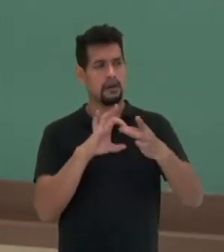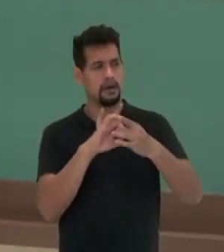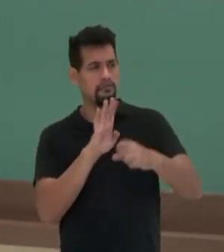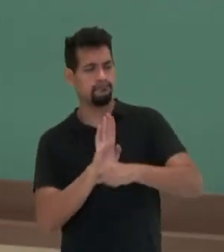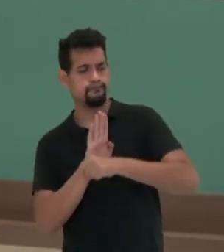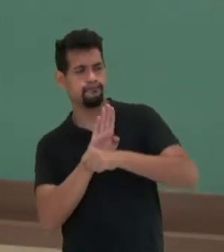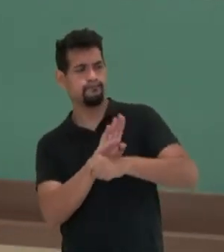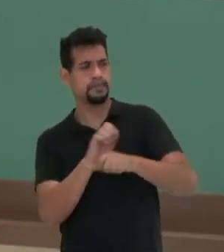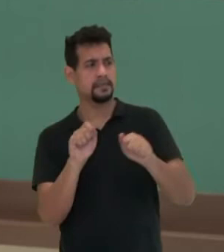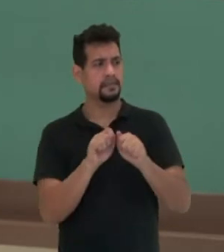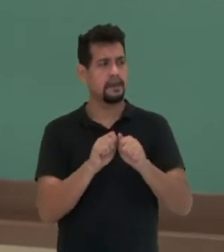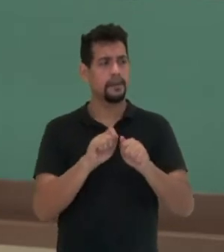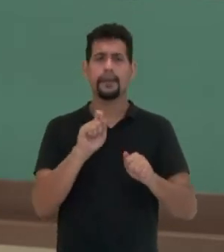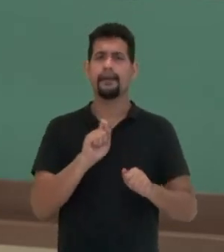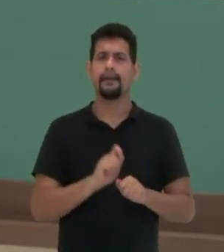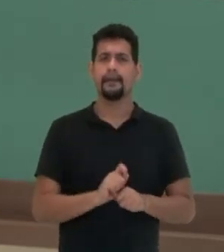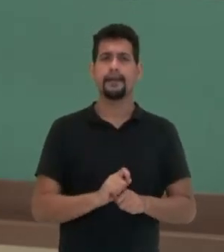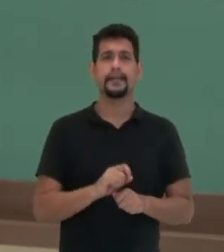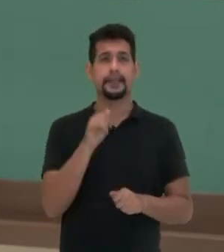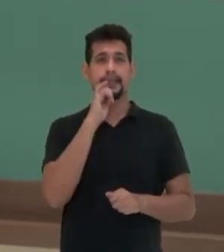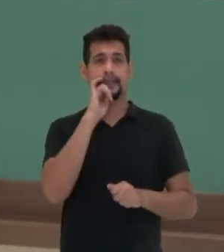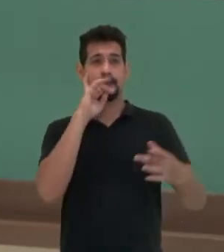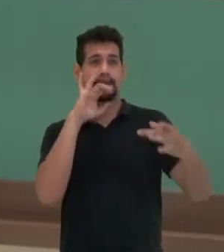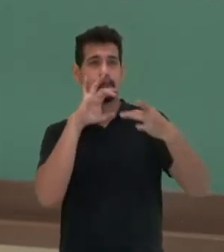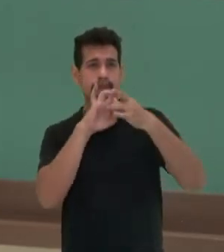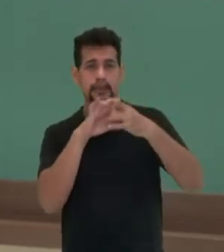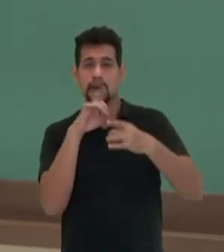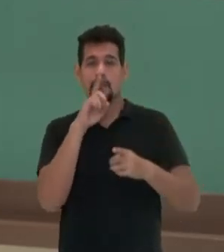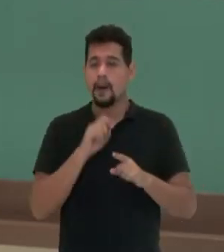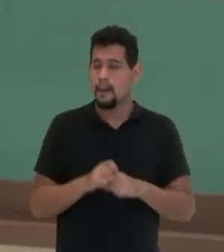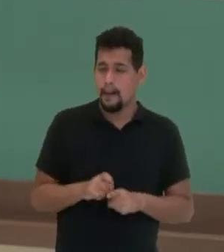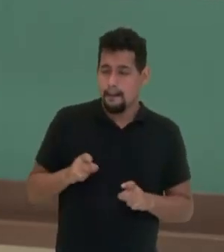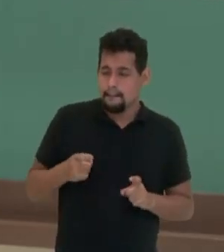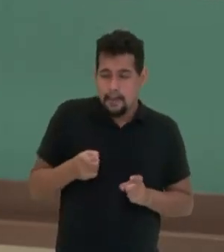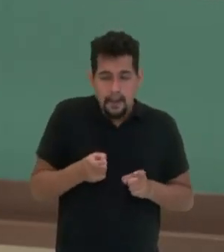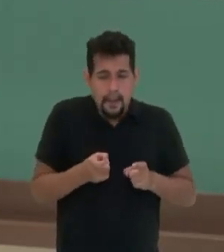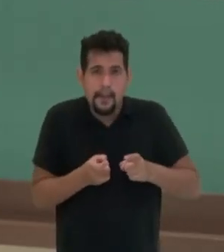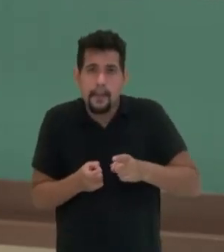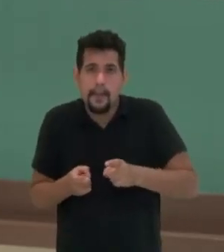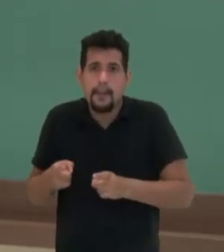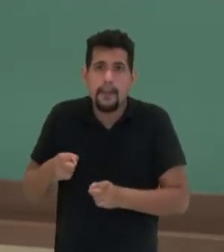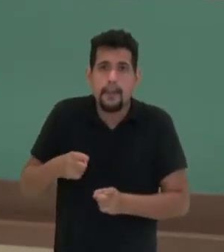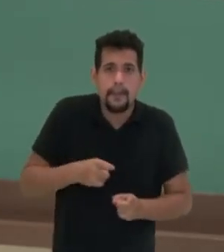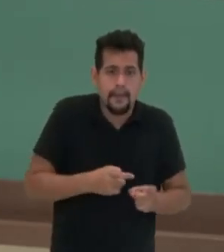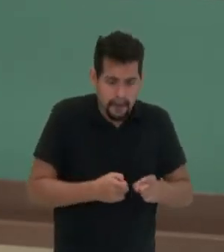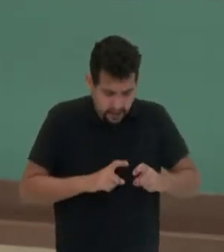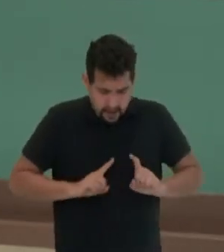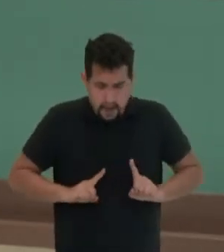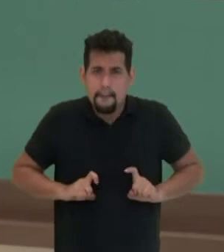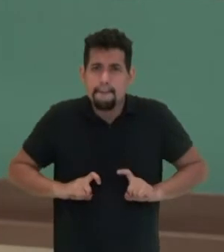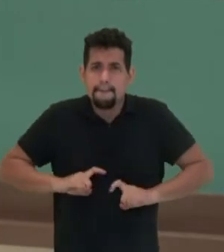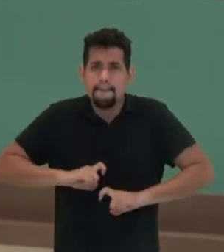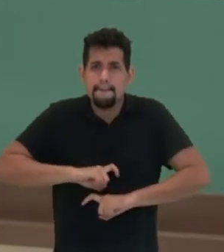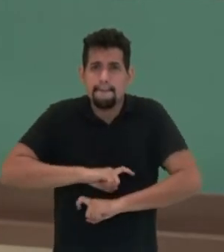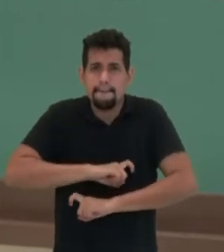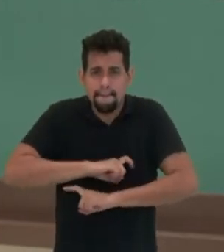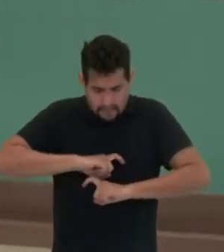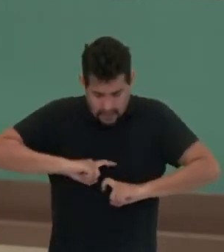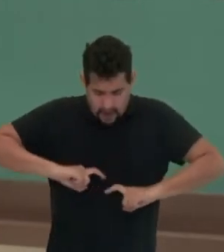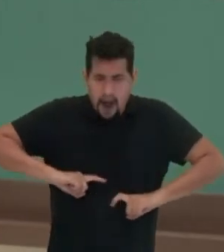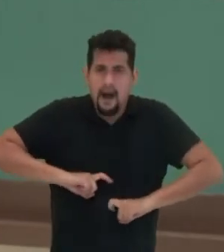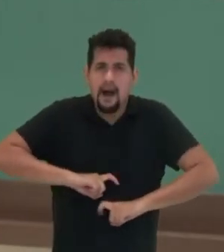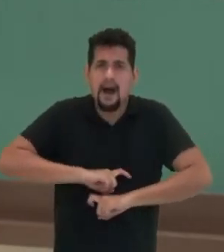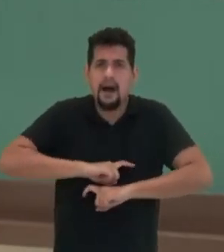dele é fazer fagocitose. Então, por exemplo, entra uma bactéria no teu corpo. Quem é que vai fazer defesa? Vai englobar essa